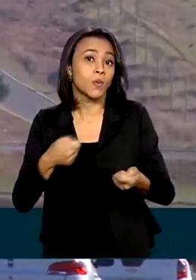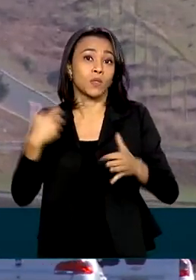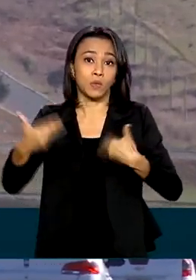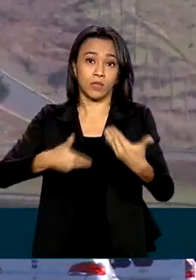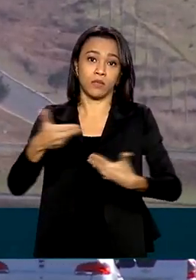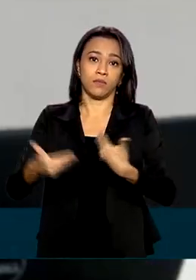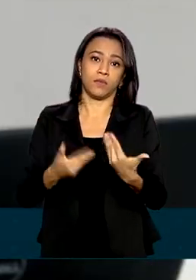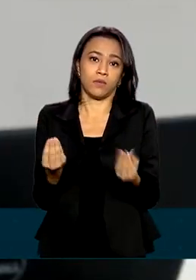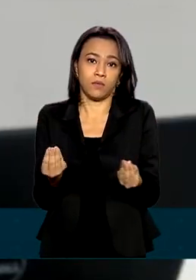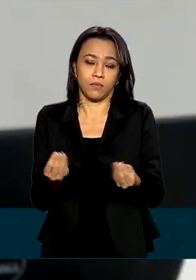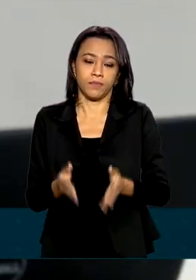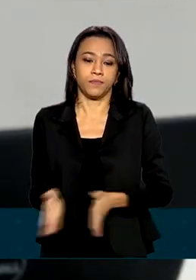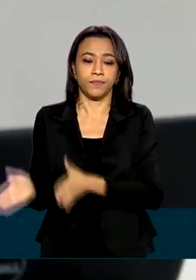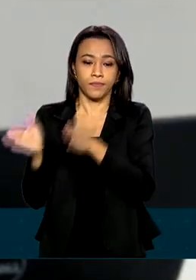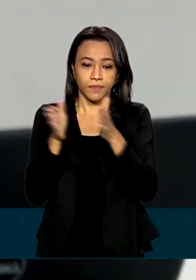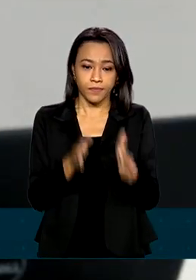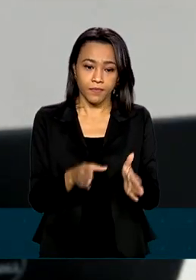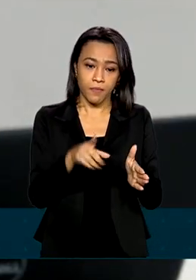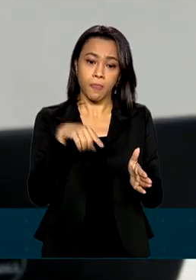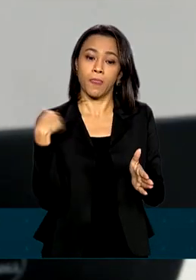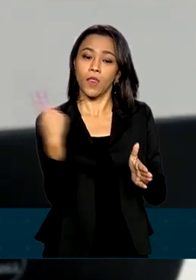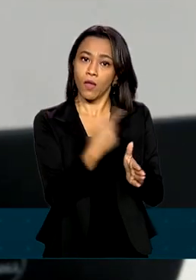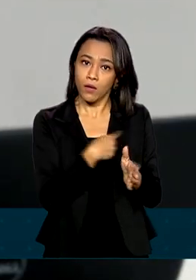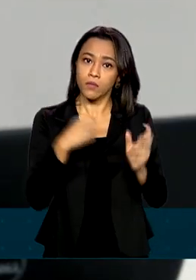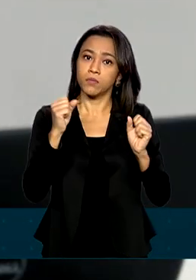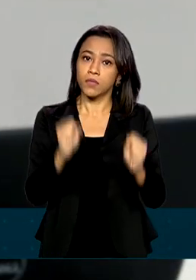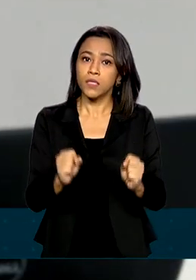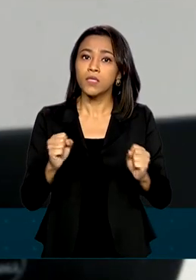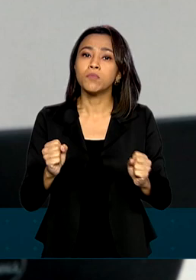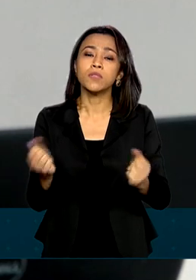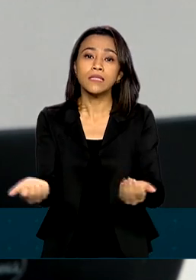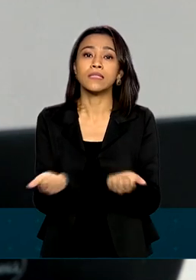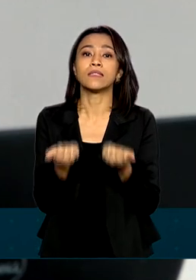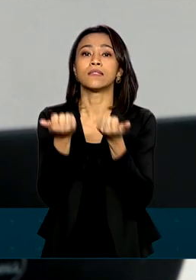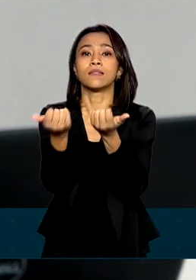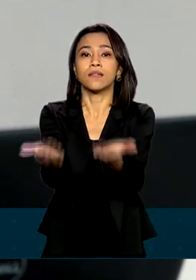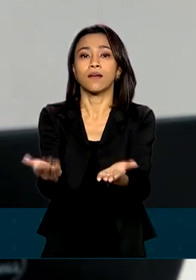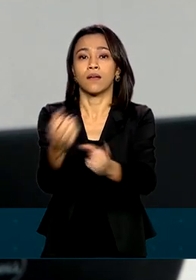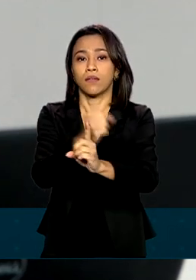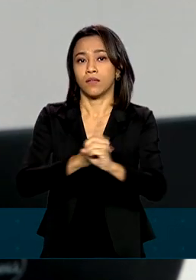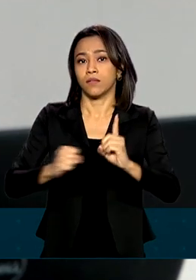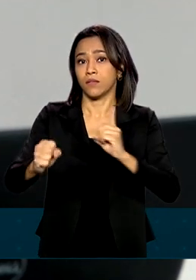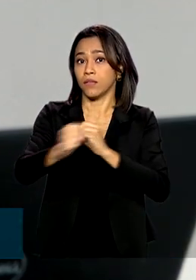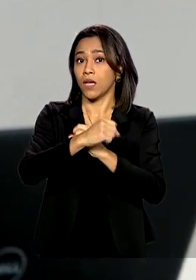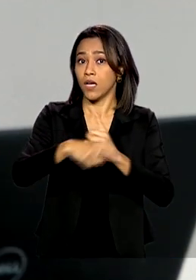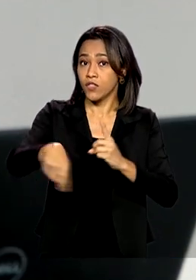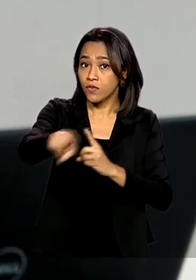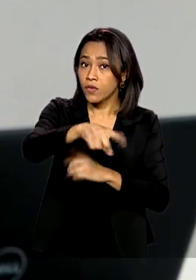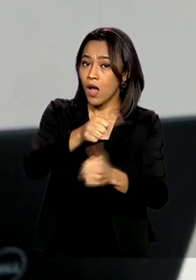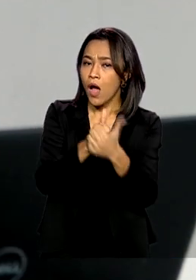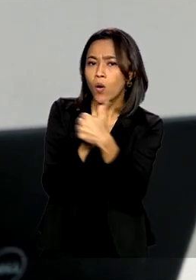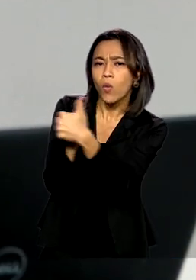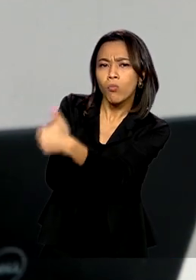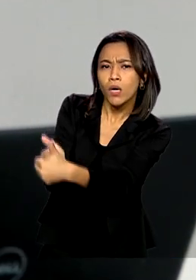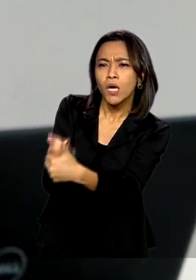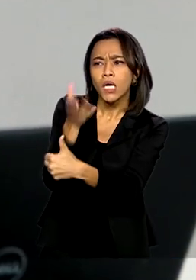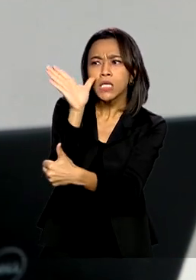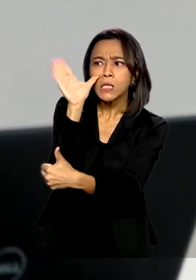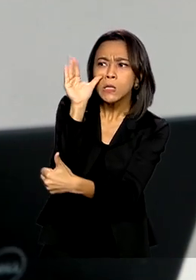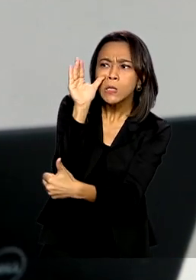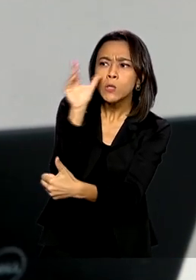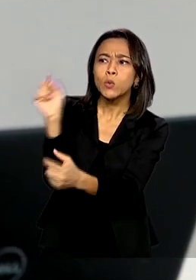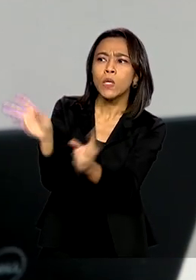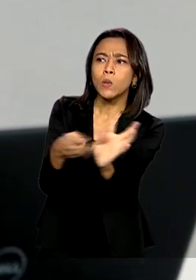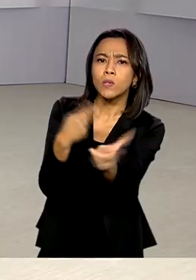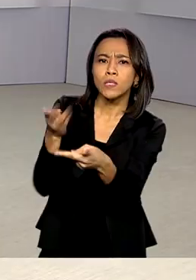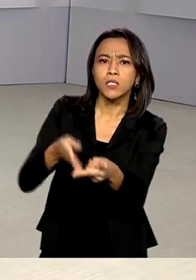executados. Nós podemos proporcionar à sociedade que faça um acompanhamento e uma fiscalização de